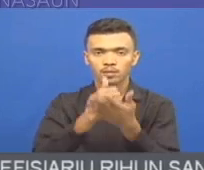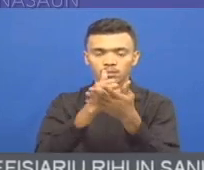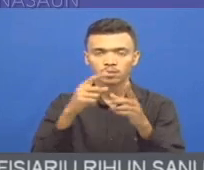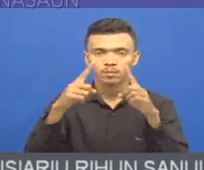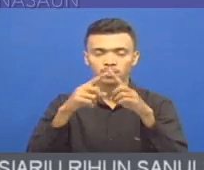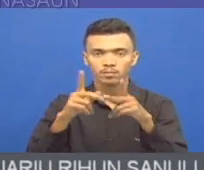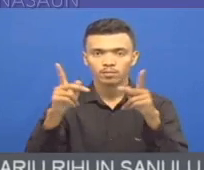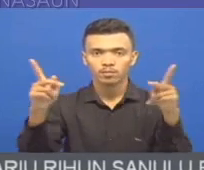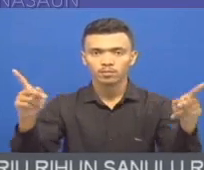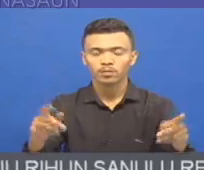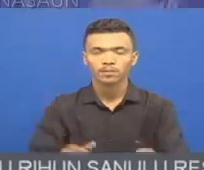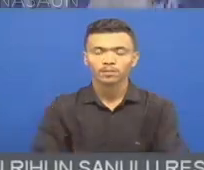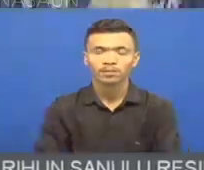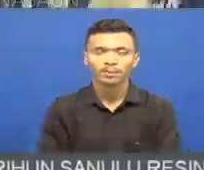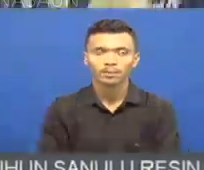público.